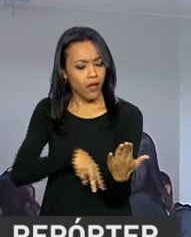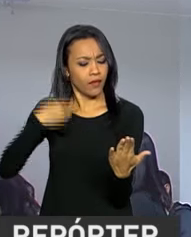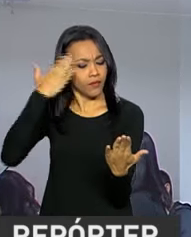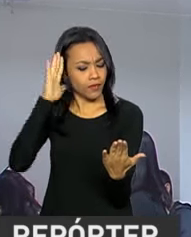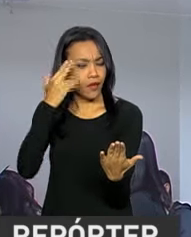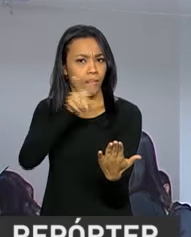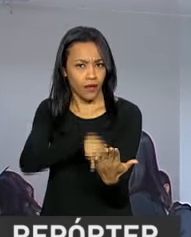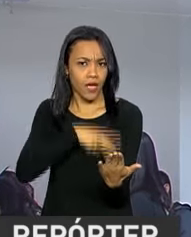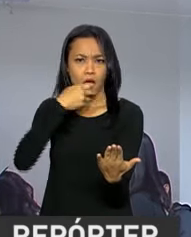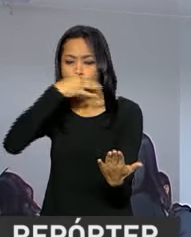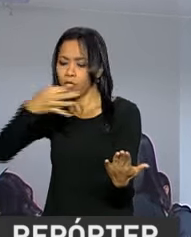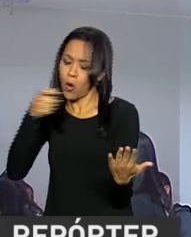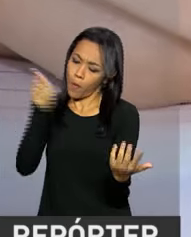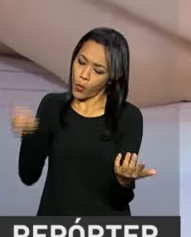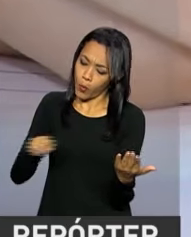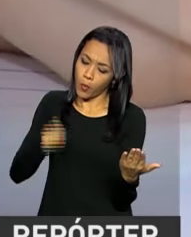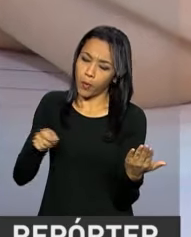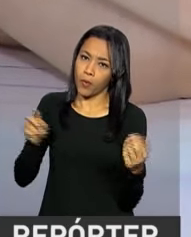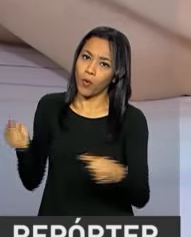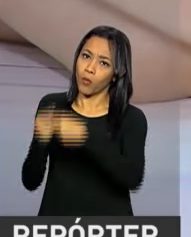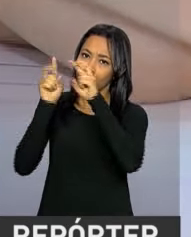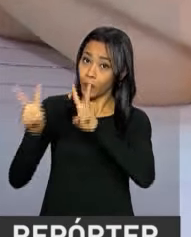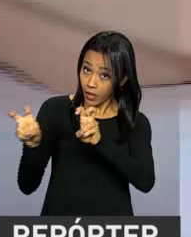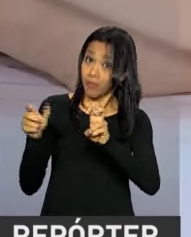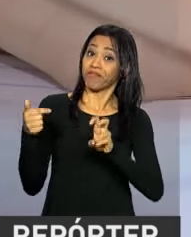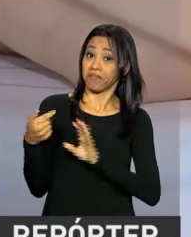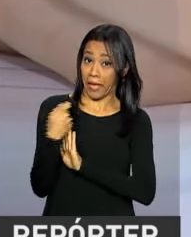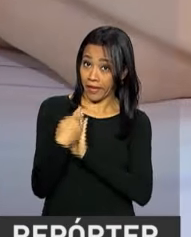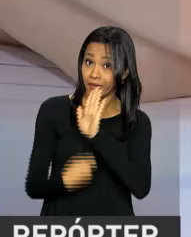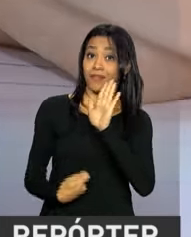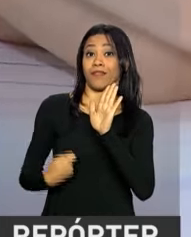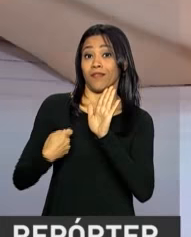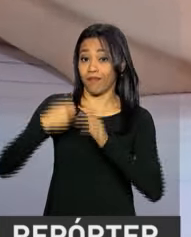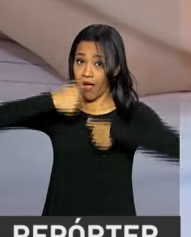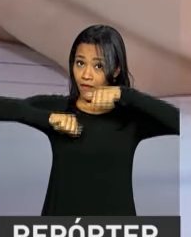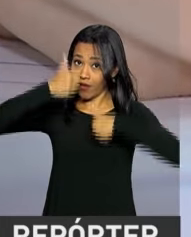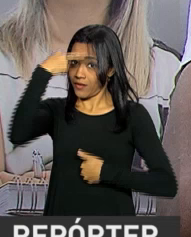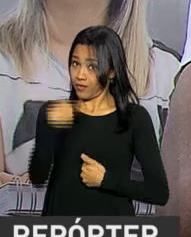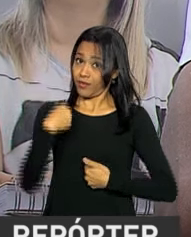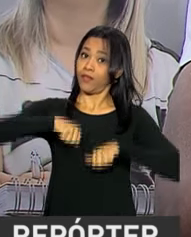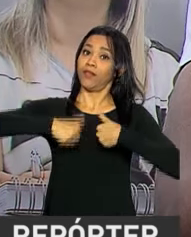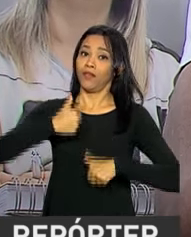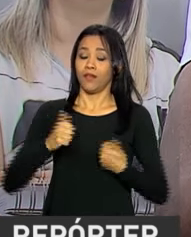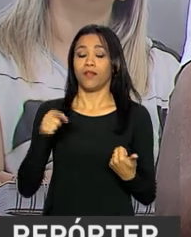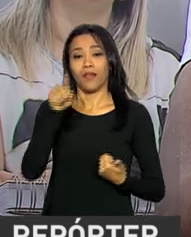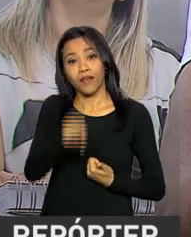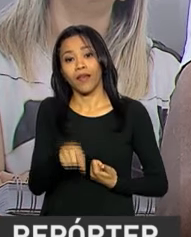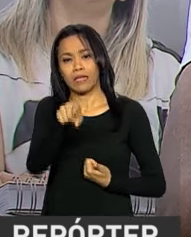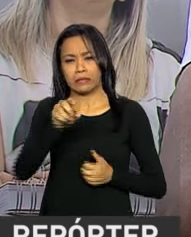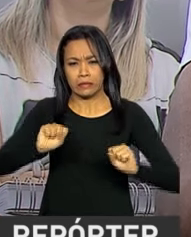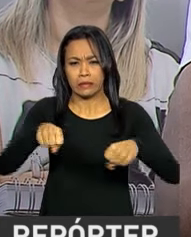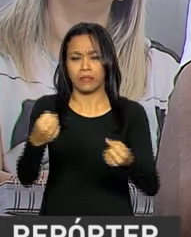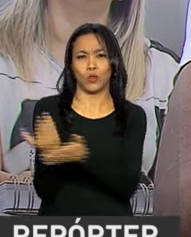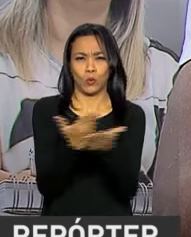desenvolver argumentos de acordo com um tema a redação avalia o aluno de várias maneiras e é motivo de sobra para os candidatos que estão se